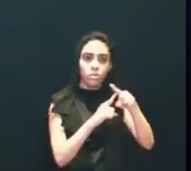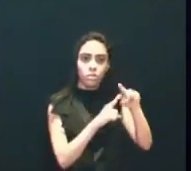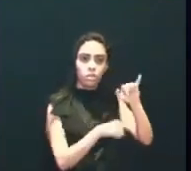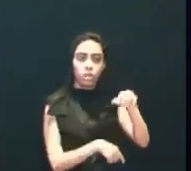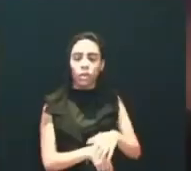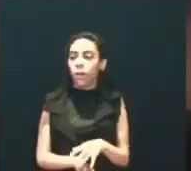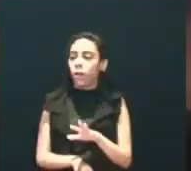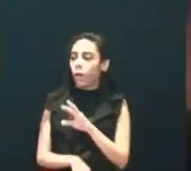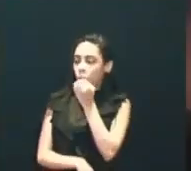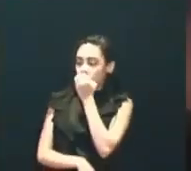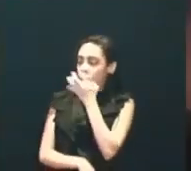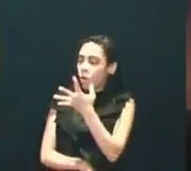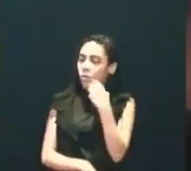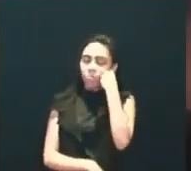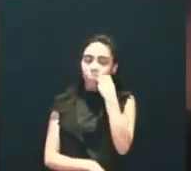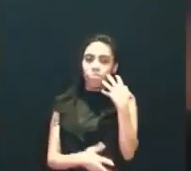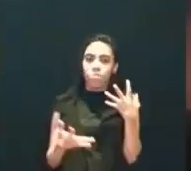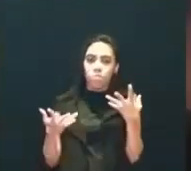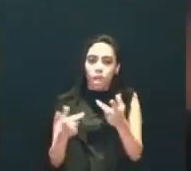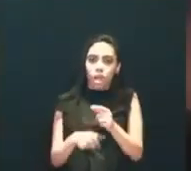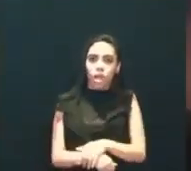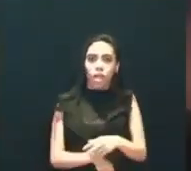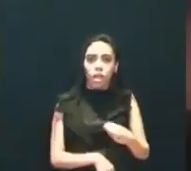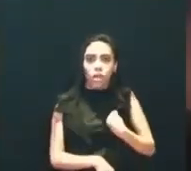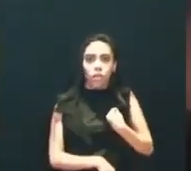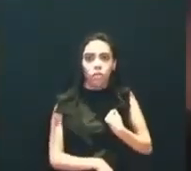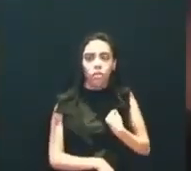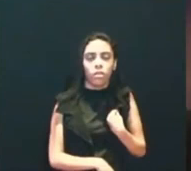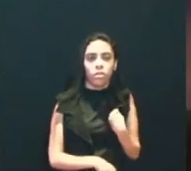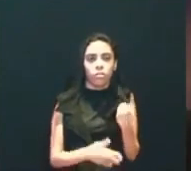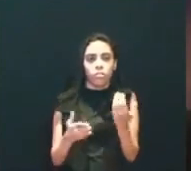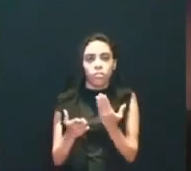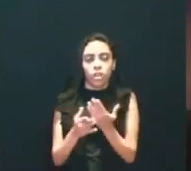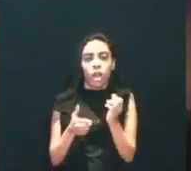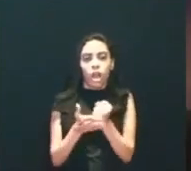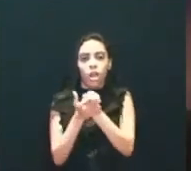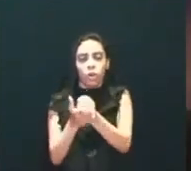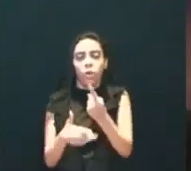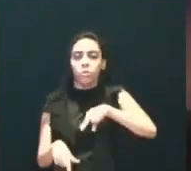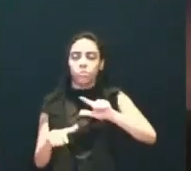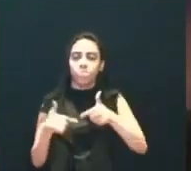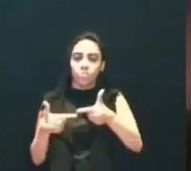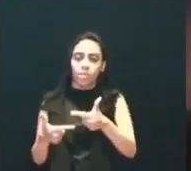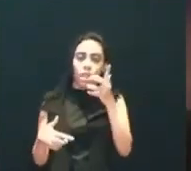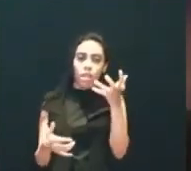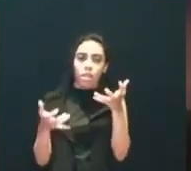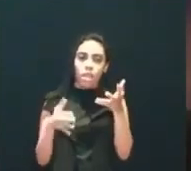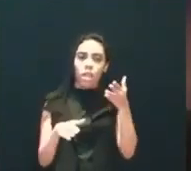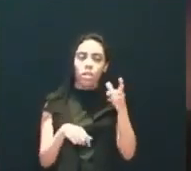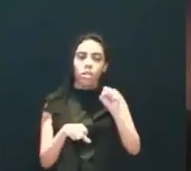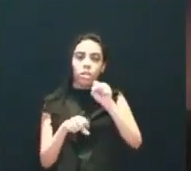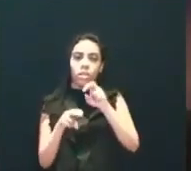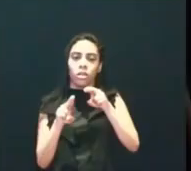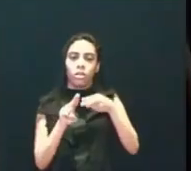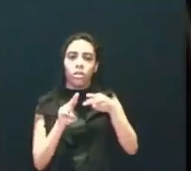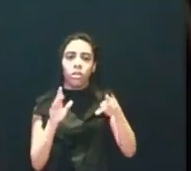Que bom, né? É uma esperança de vida a mais para o nosso paciente. E vamos lutar para que ele seja introduzido ao SUS, né?